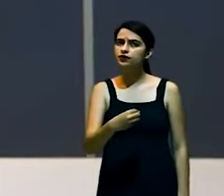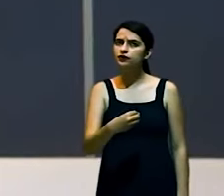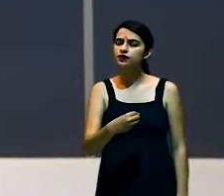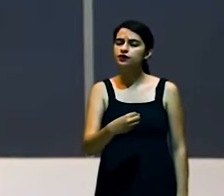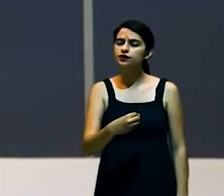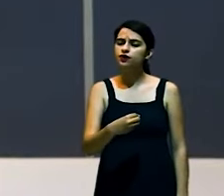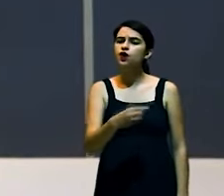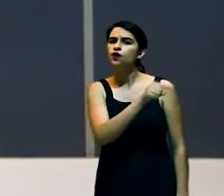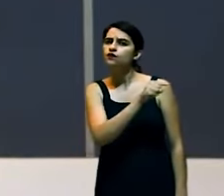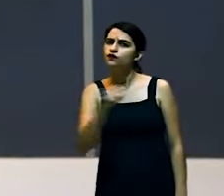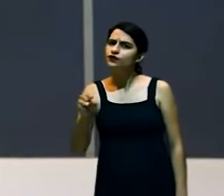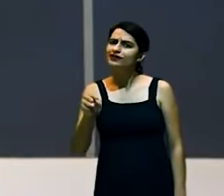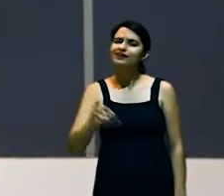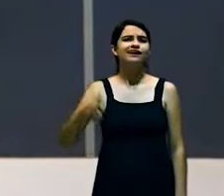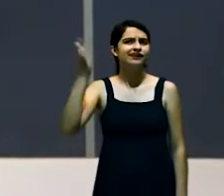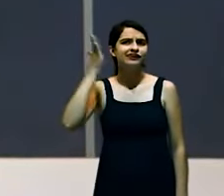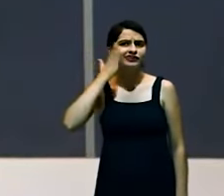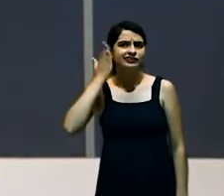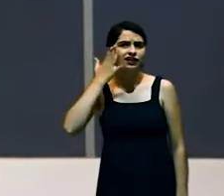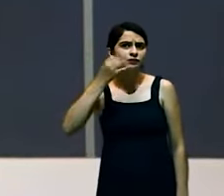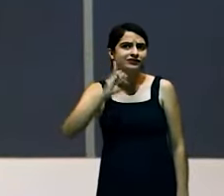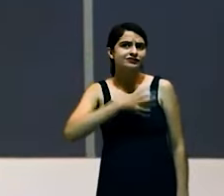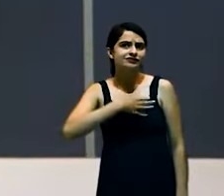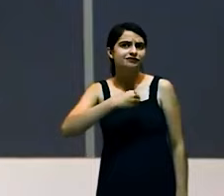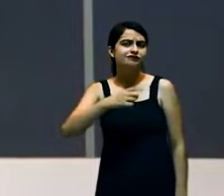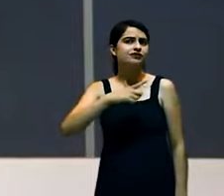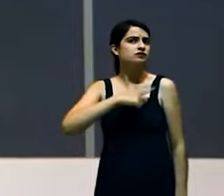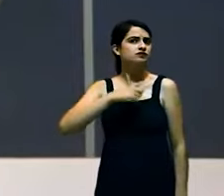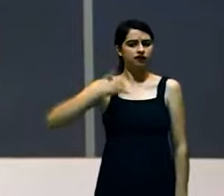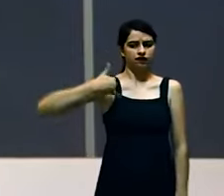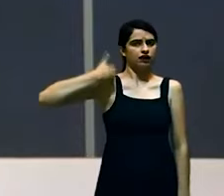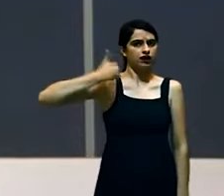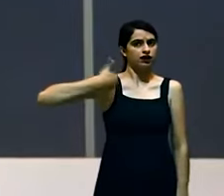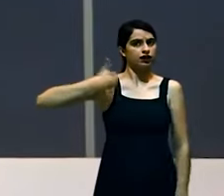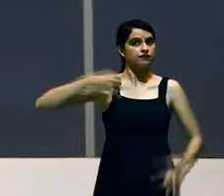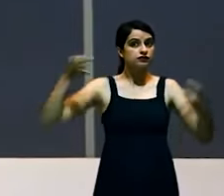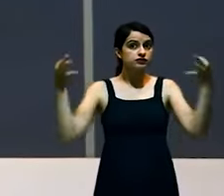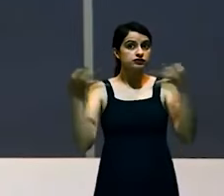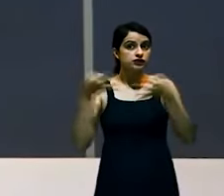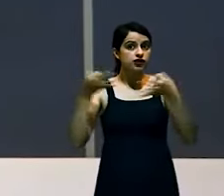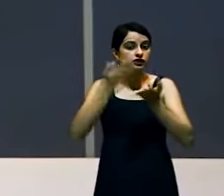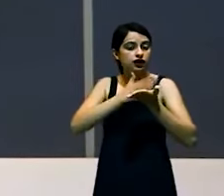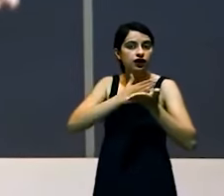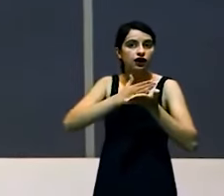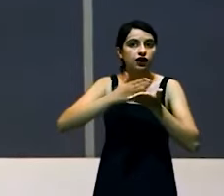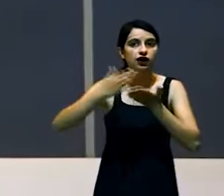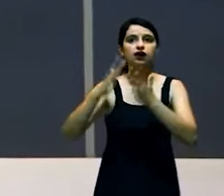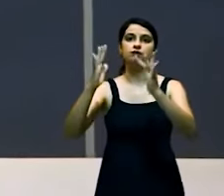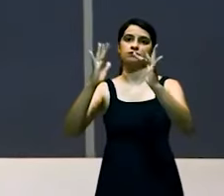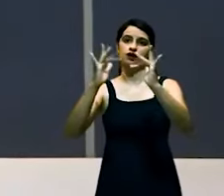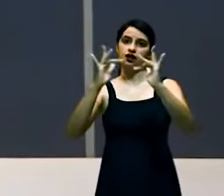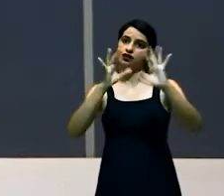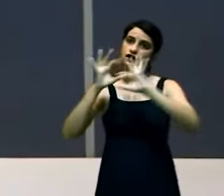que sabe se ele tem idade suficiente para iniciar um namorinho, um relacionamento.